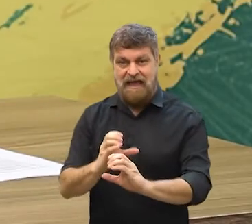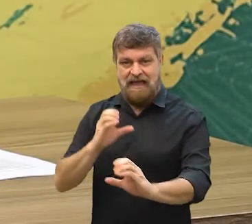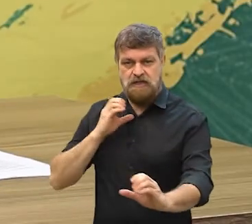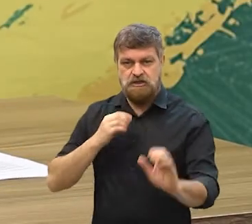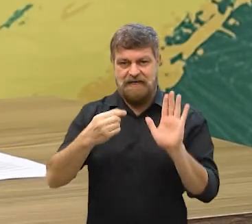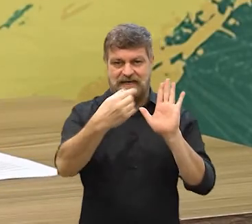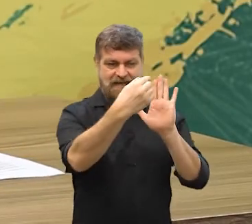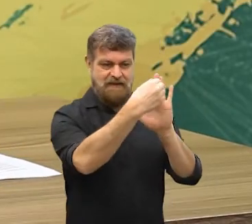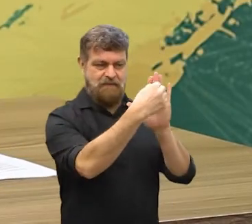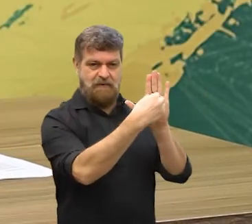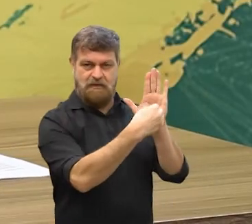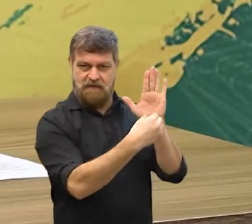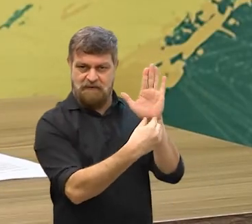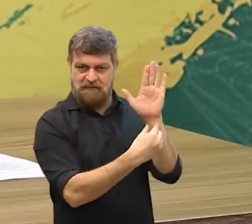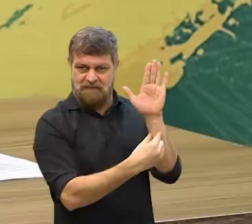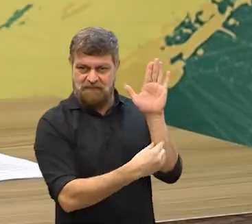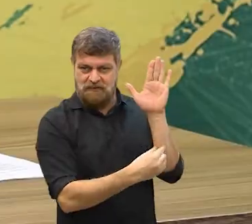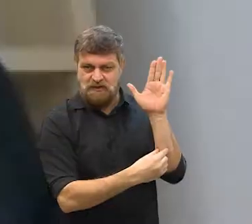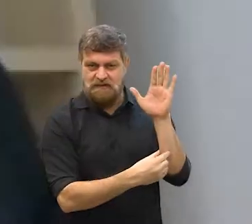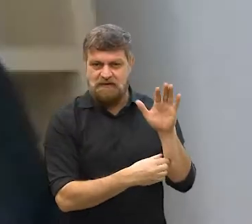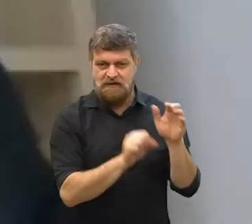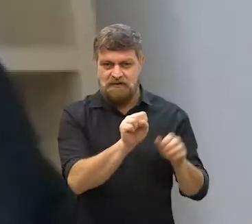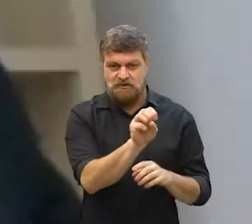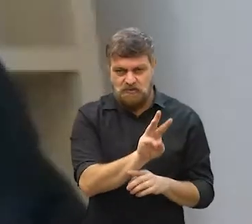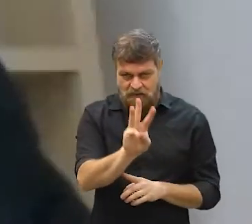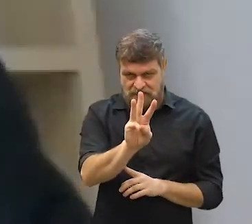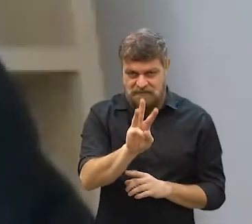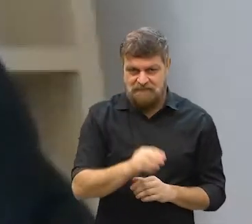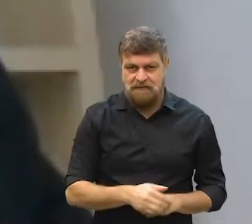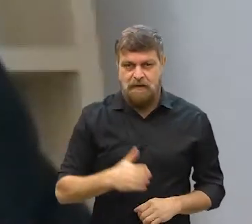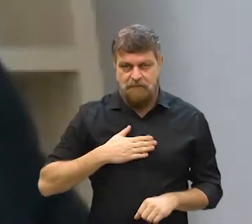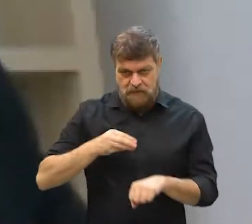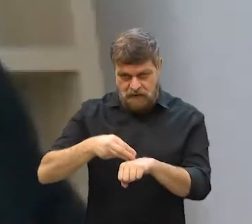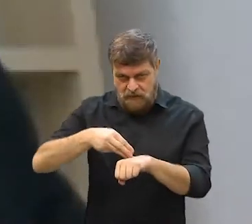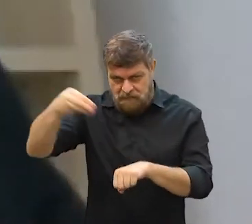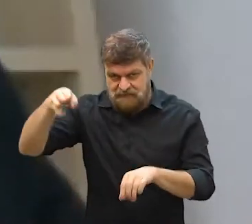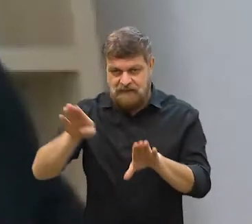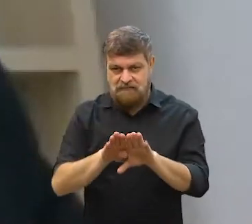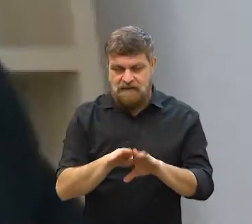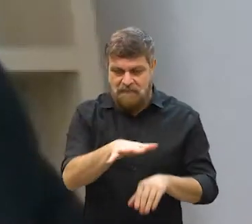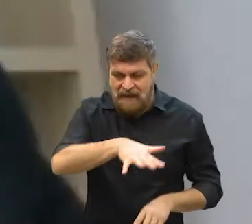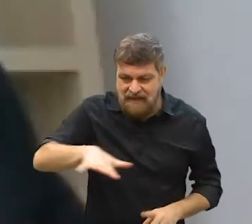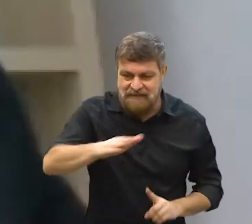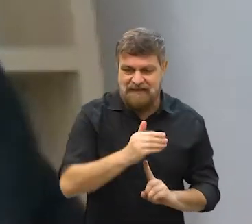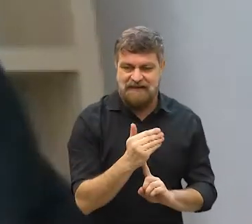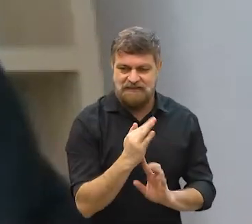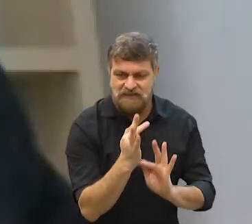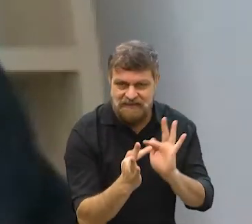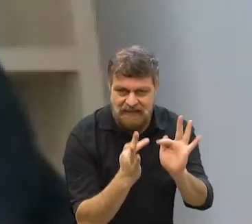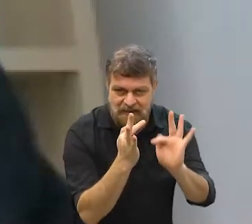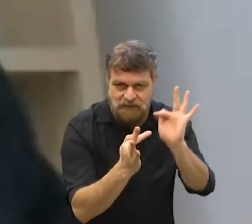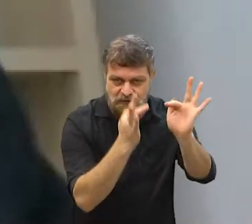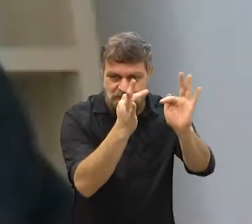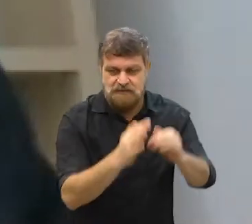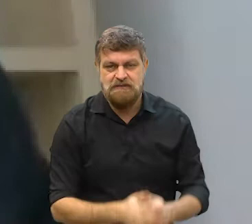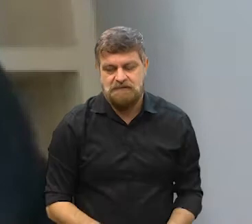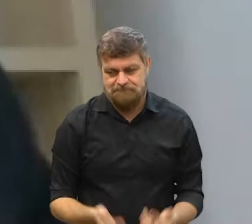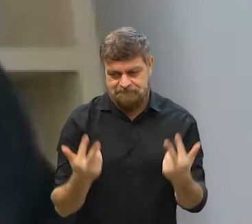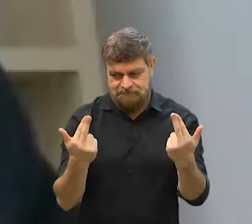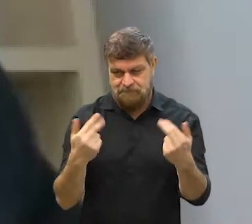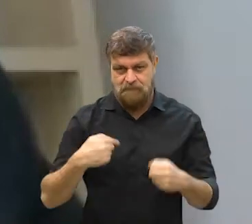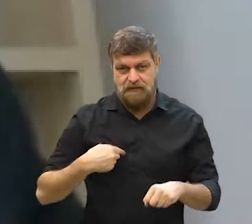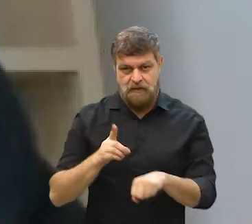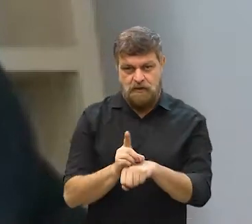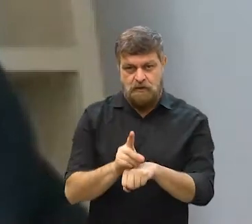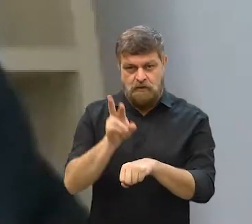legal. Profissional, tá? Meu mestrado também foi na área de tecnologia, e eu faço